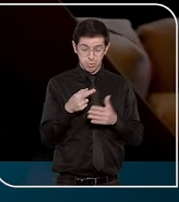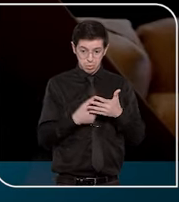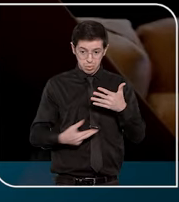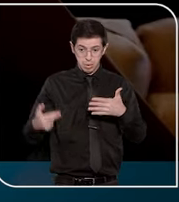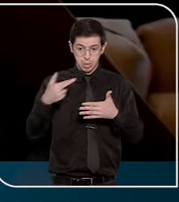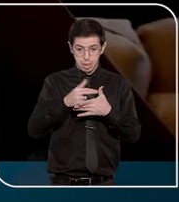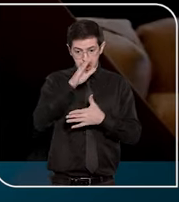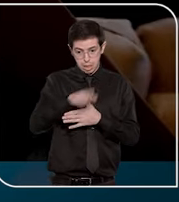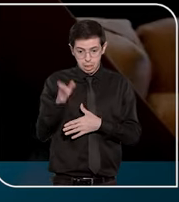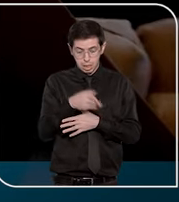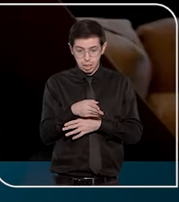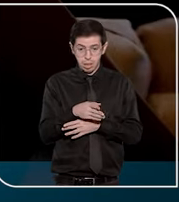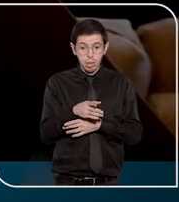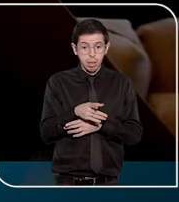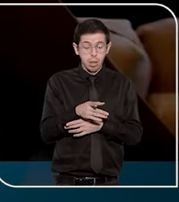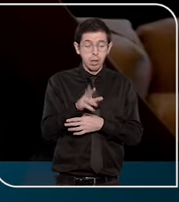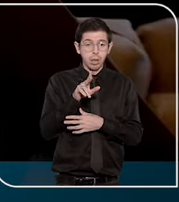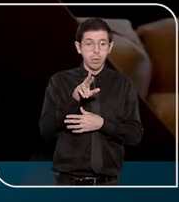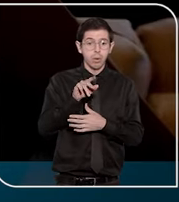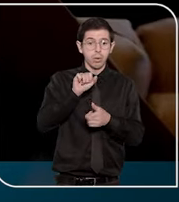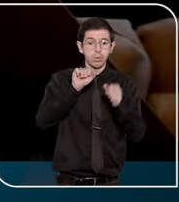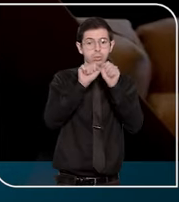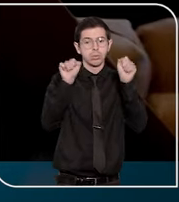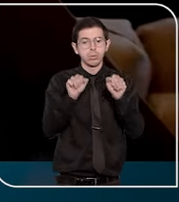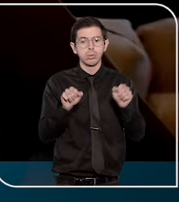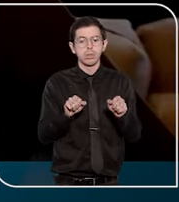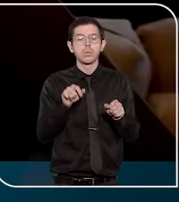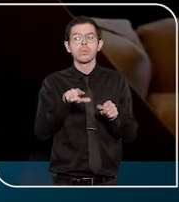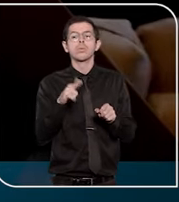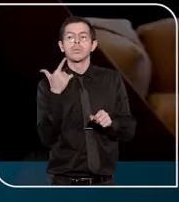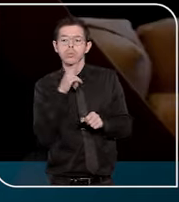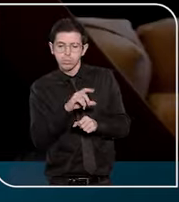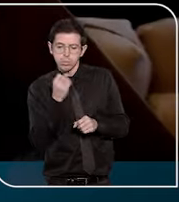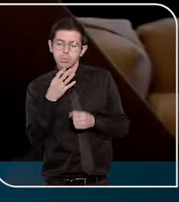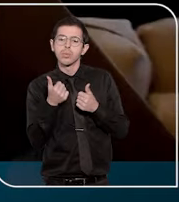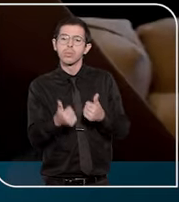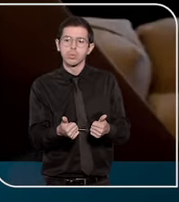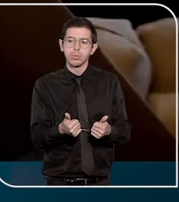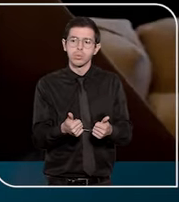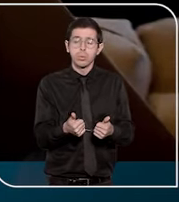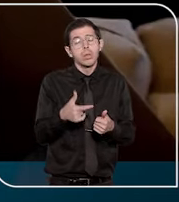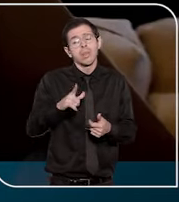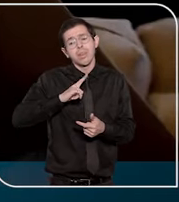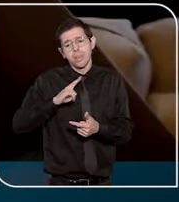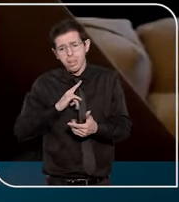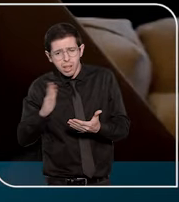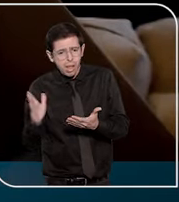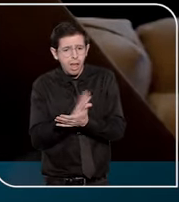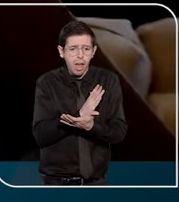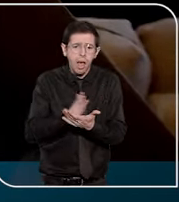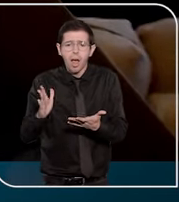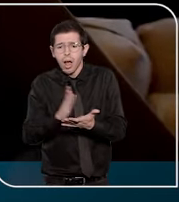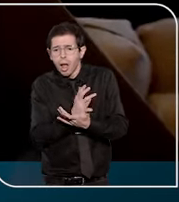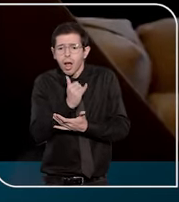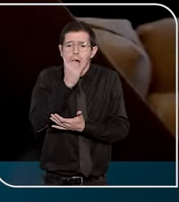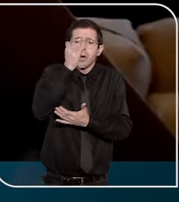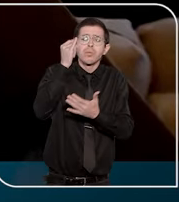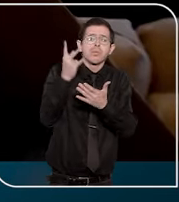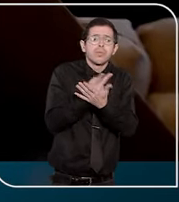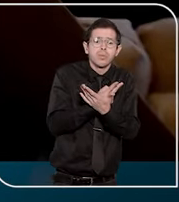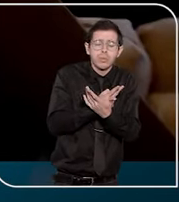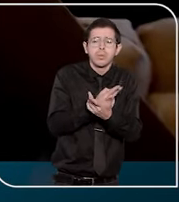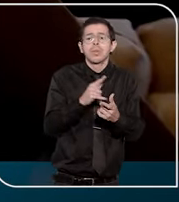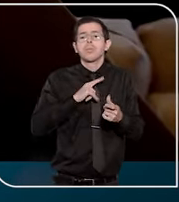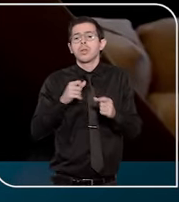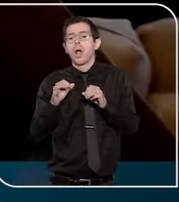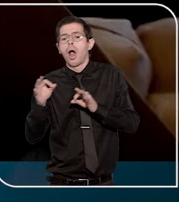está funcionando. E, eventualmente, os erros têm os mecanismos processuais, eventualmente até de outros incidentes, para serem